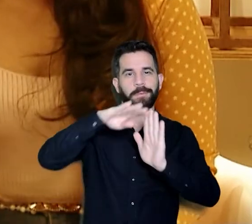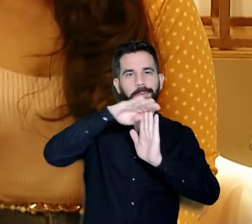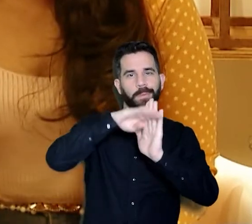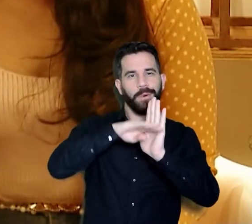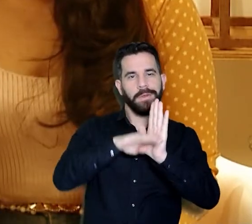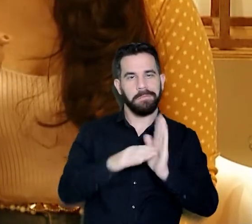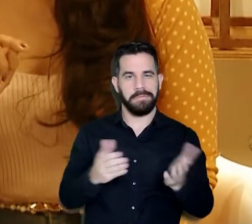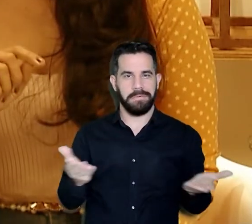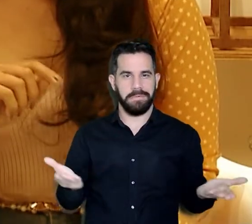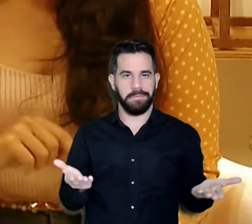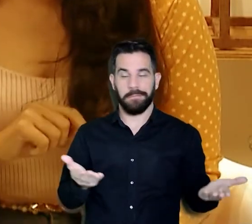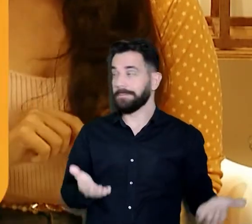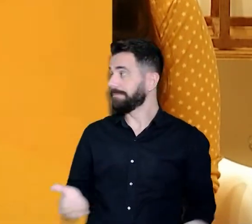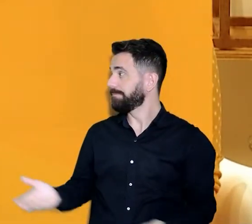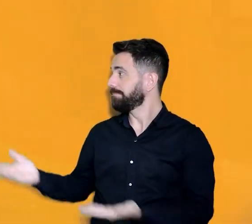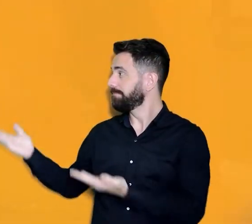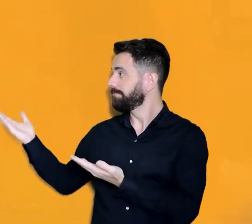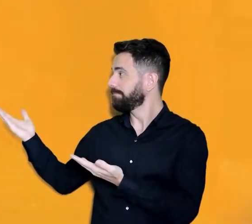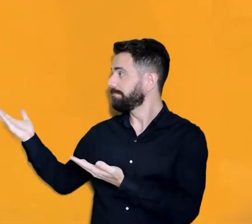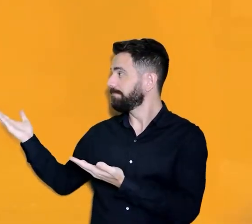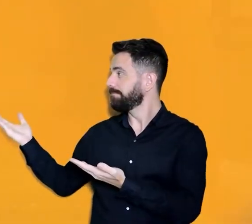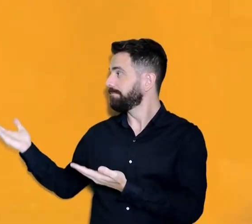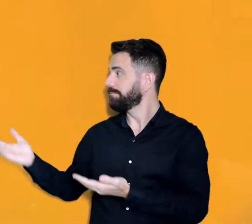A seguir,